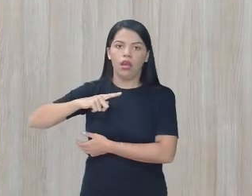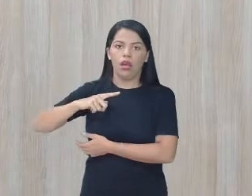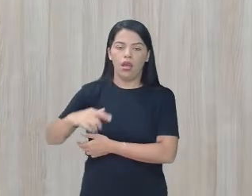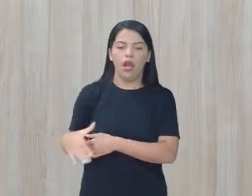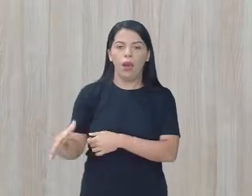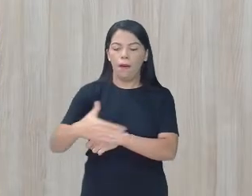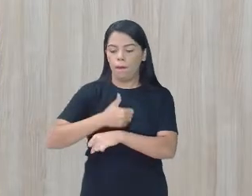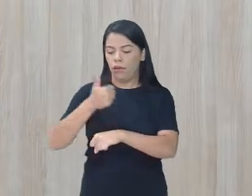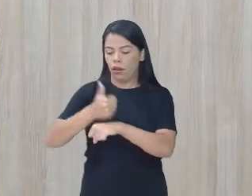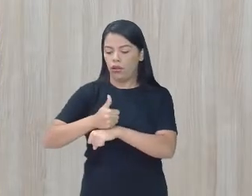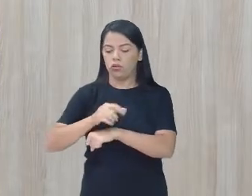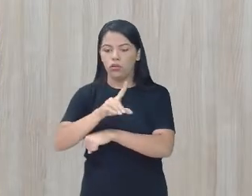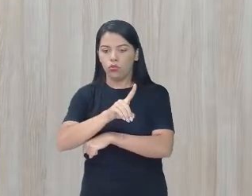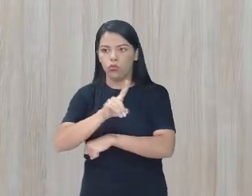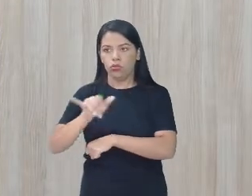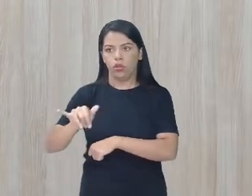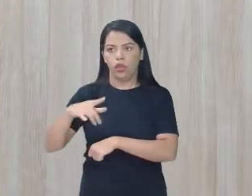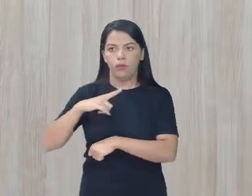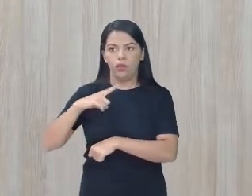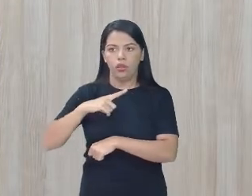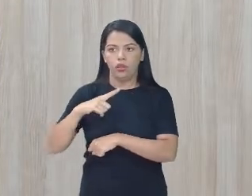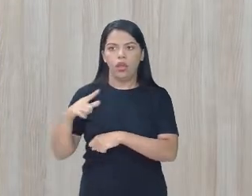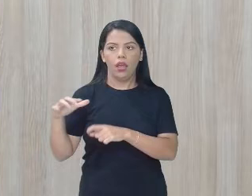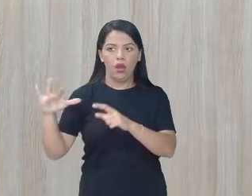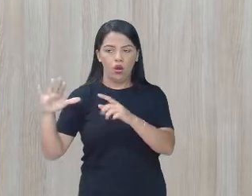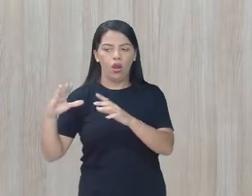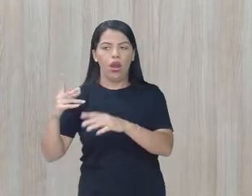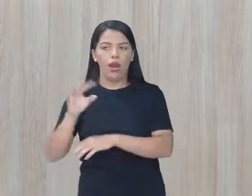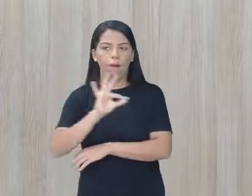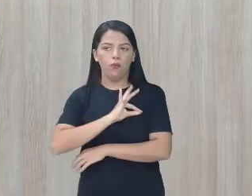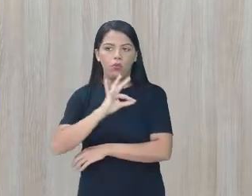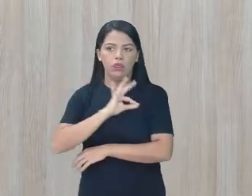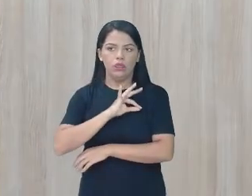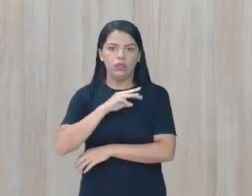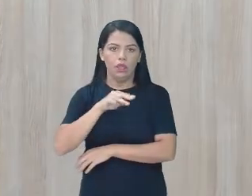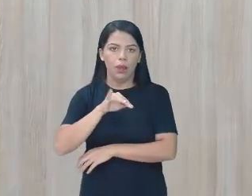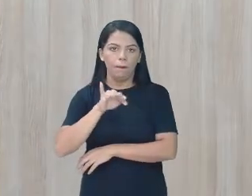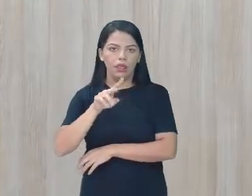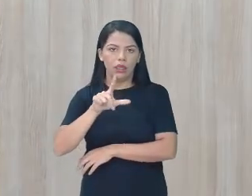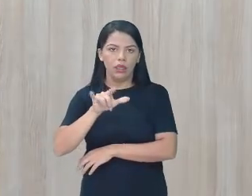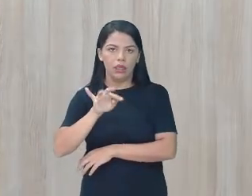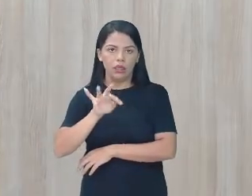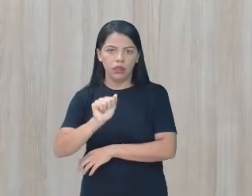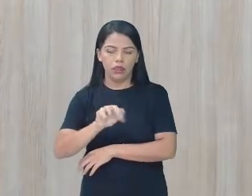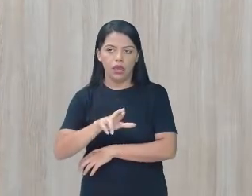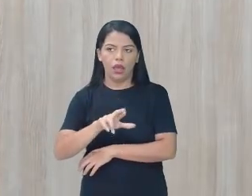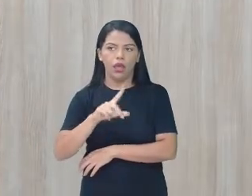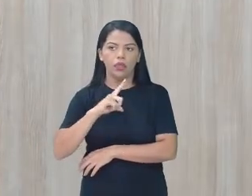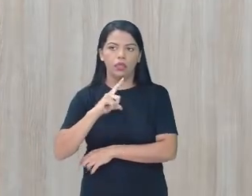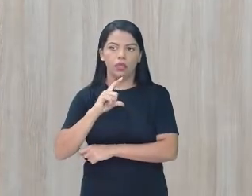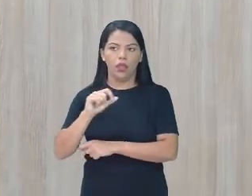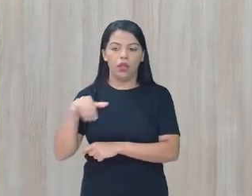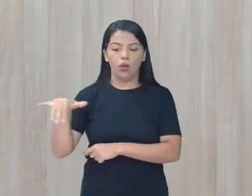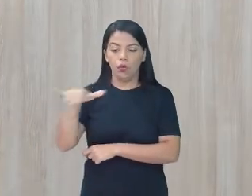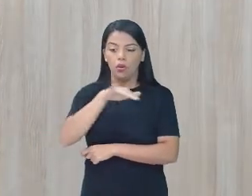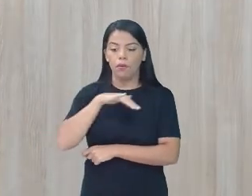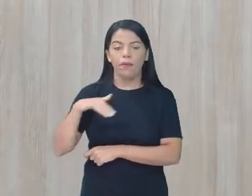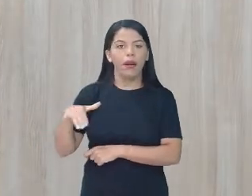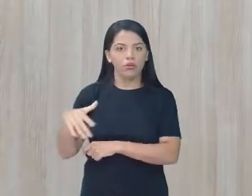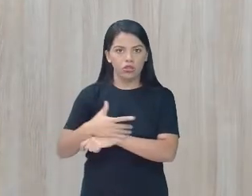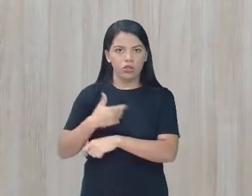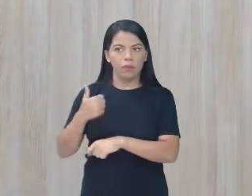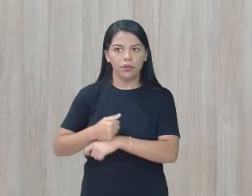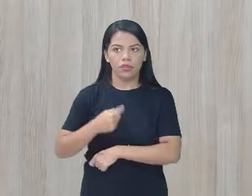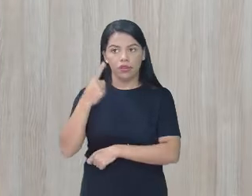a sede aqui da polícia, a polícia militar. Então, aqui a gente tem uma imagem, né, da praça.